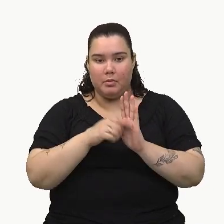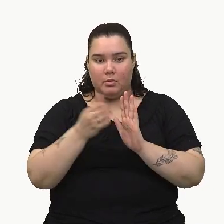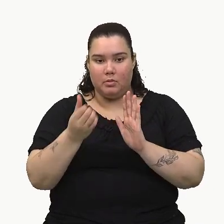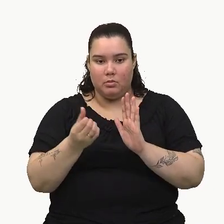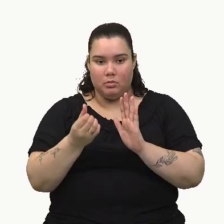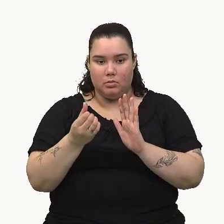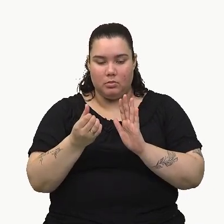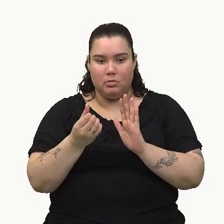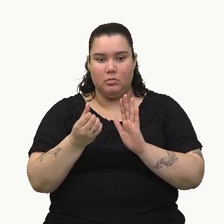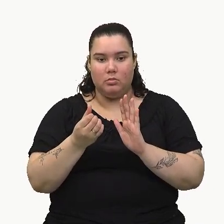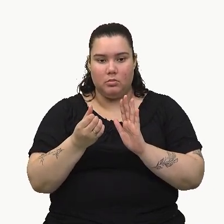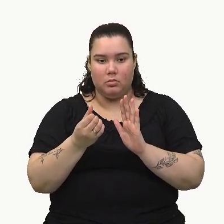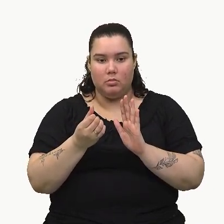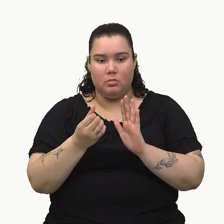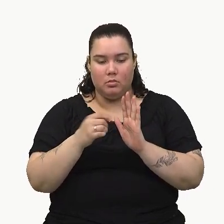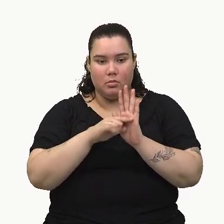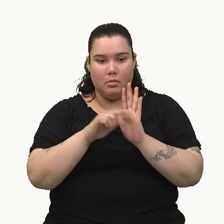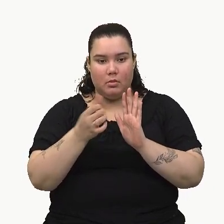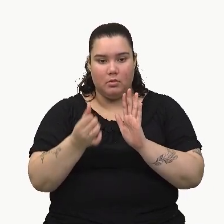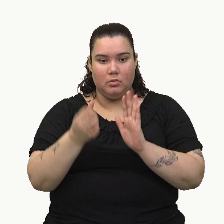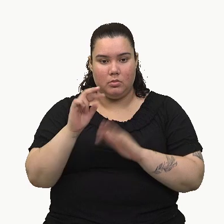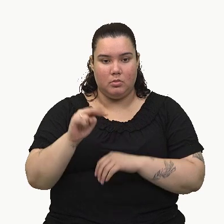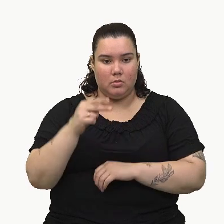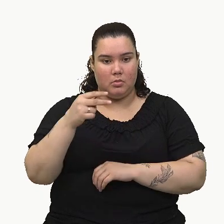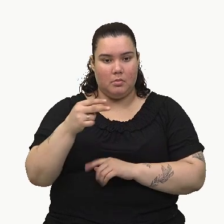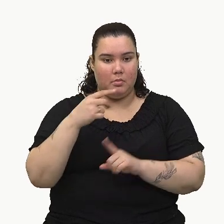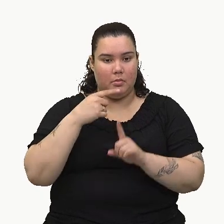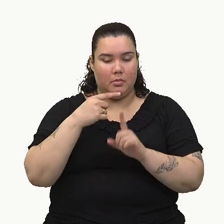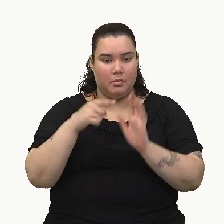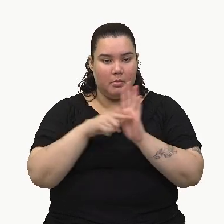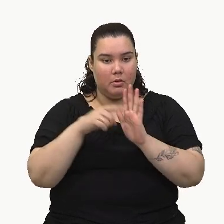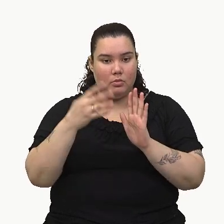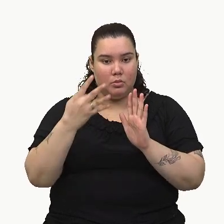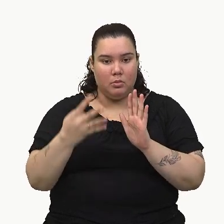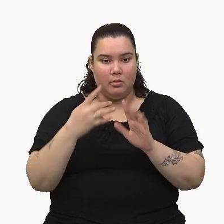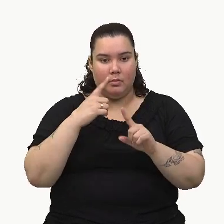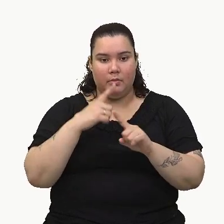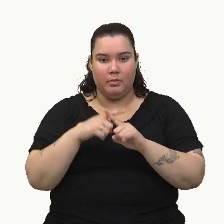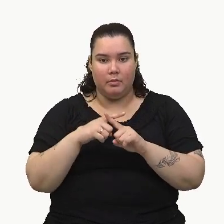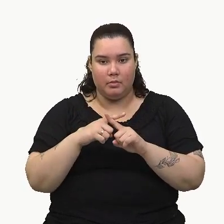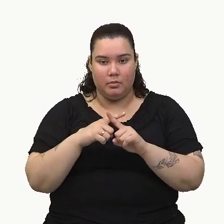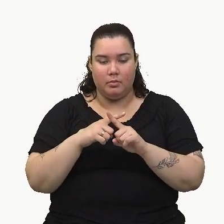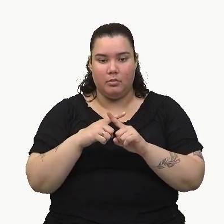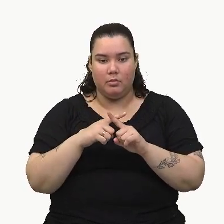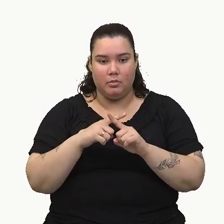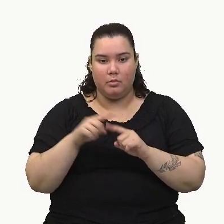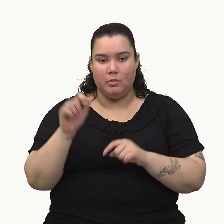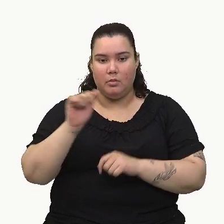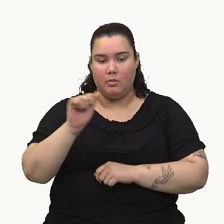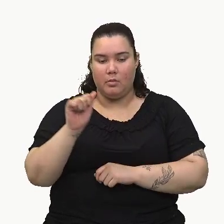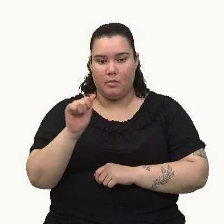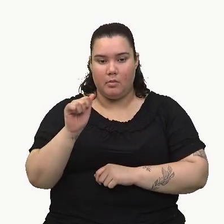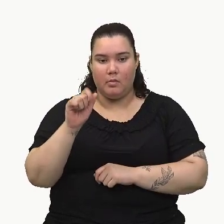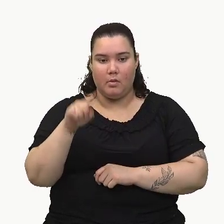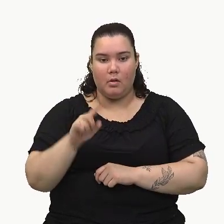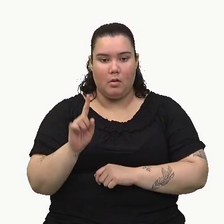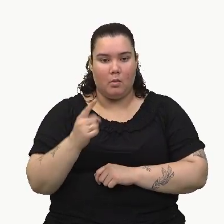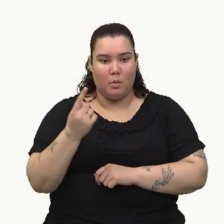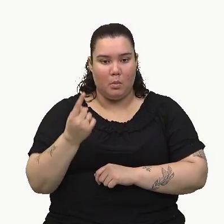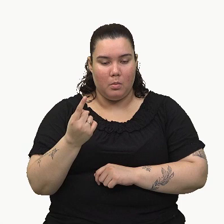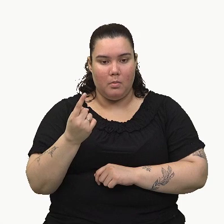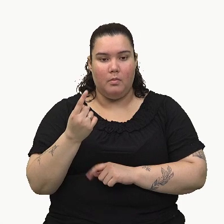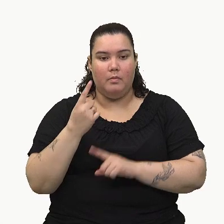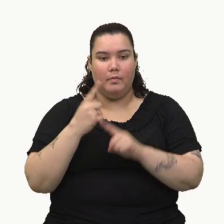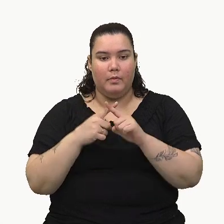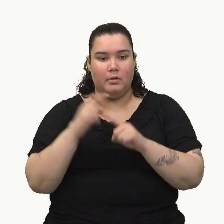Então, vou ter menos 6 ao quadrado, menos 4 vezes o valor de a, que vale 1, o